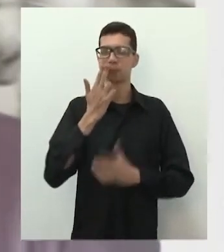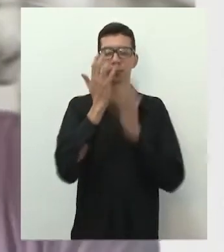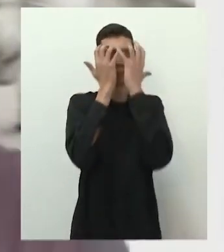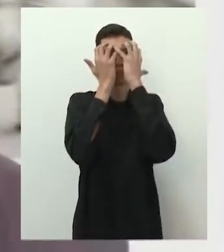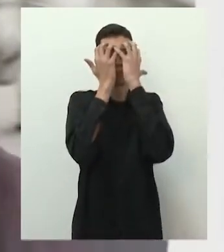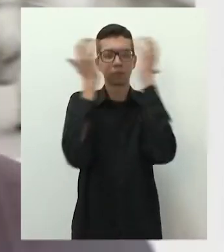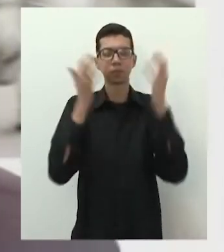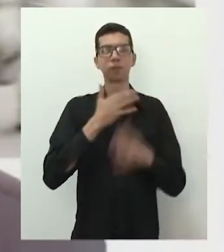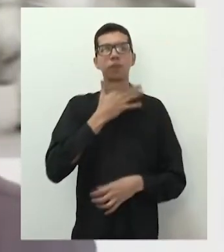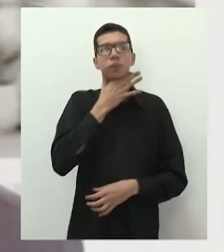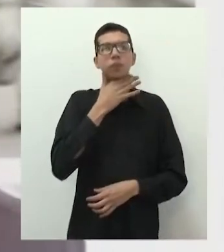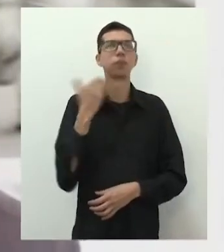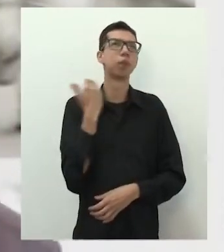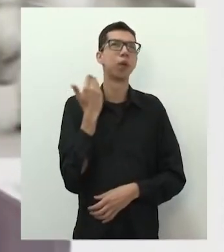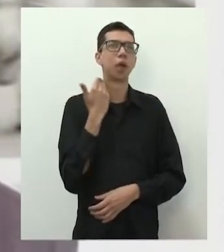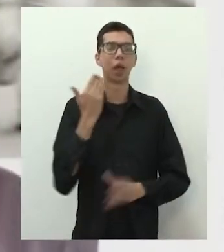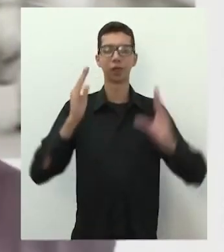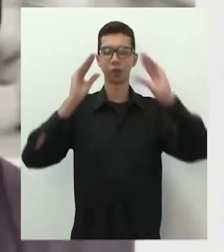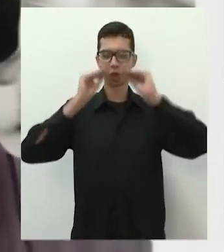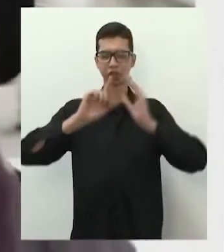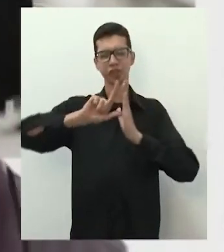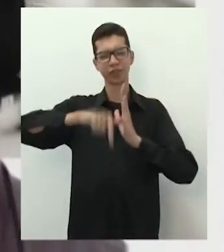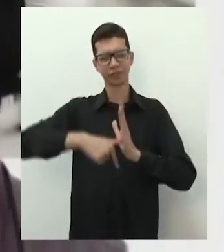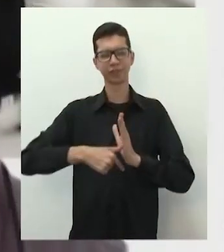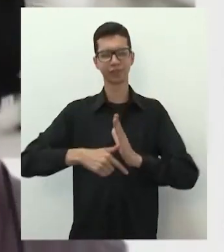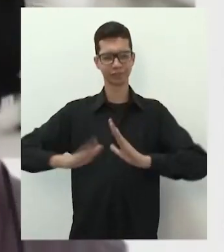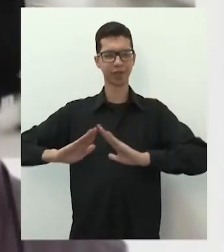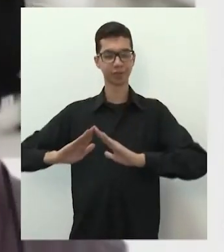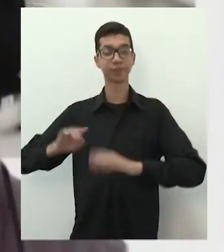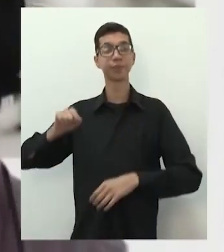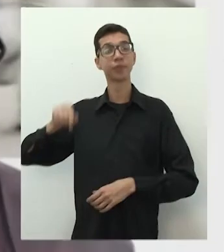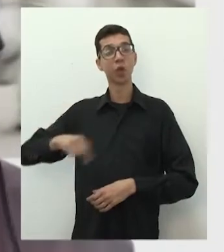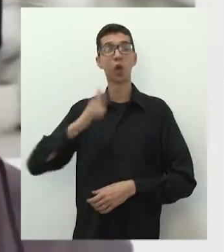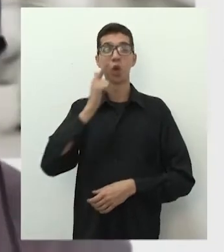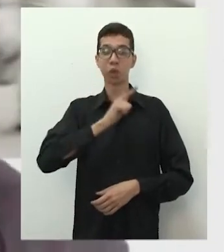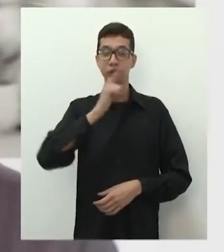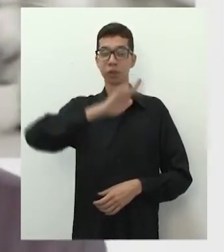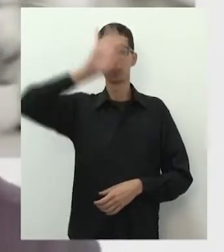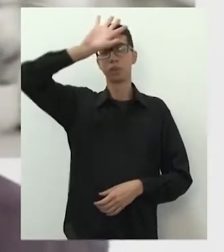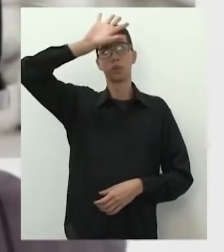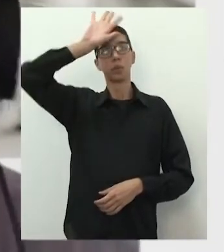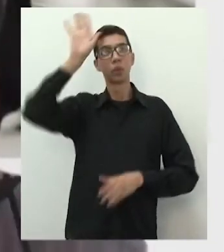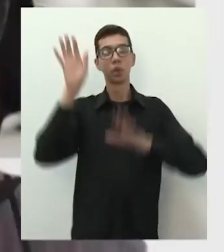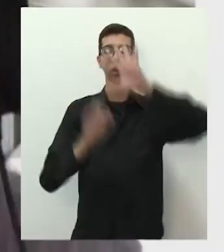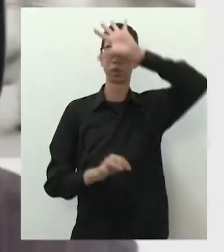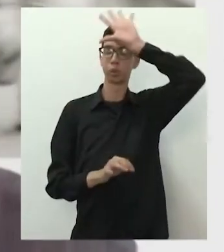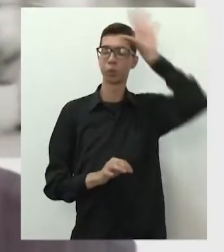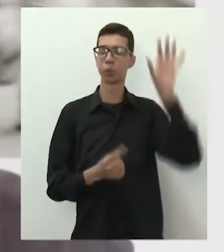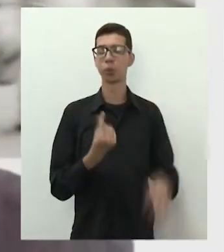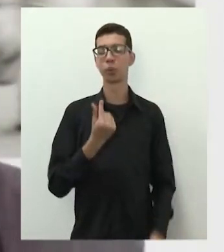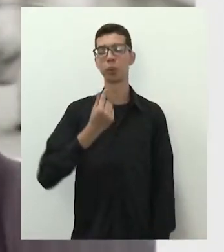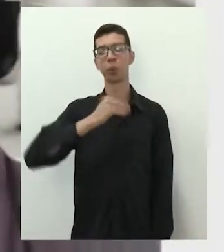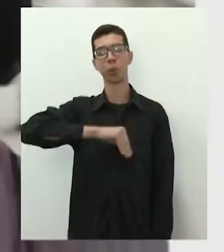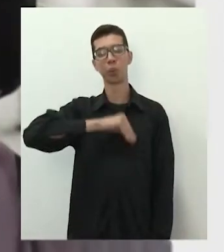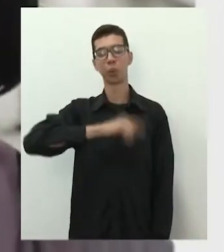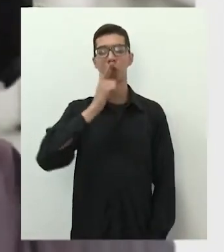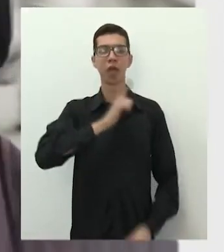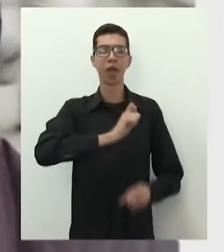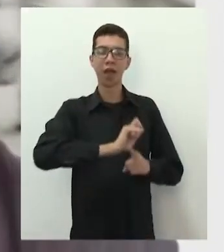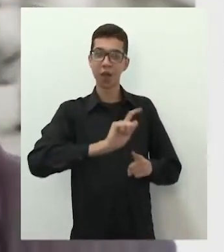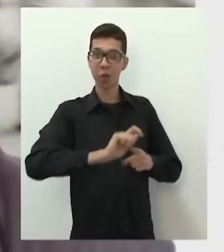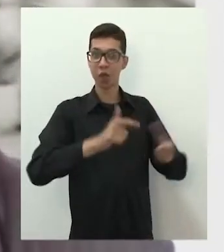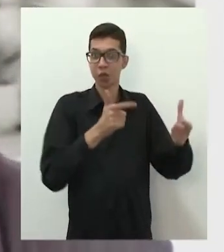uma chacrinha, um sítiozinho simplesinho, aqui do lado de São Paulo, aqui em Ibiúna, para ela levar o companheiro dela, para ela levar a família